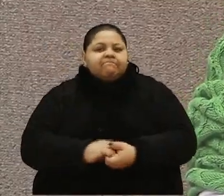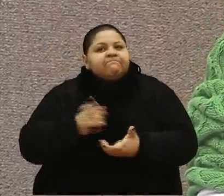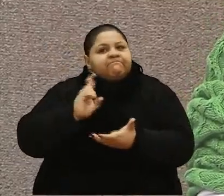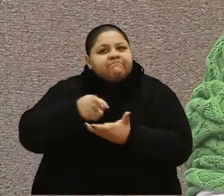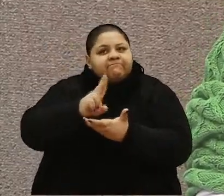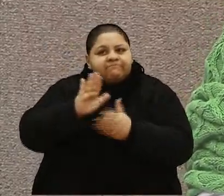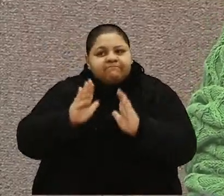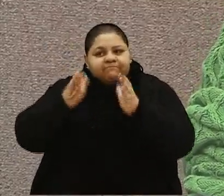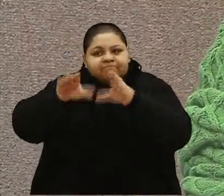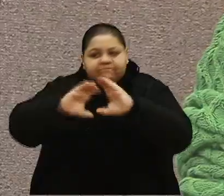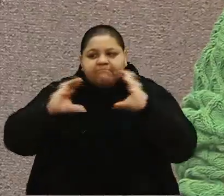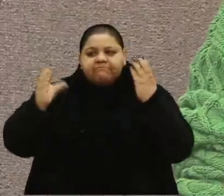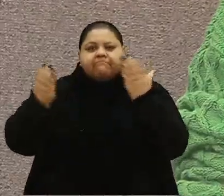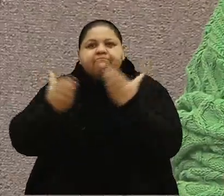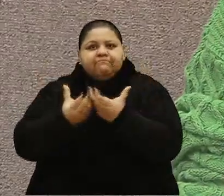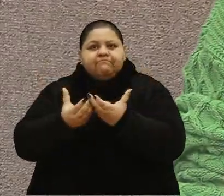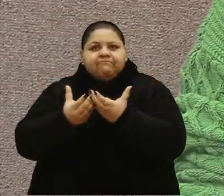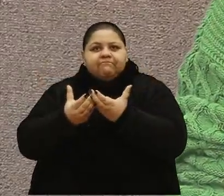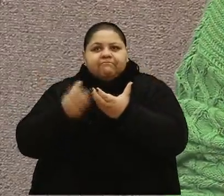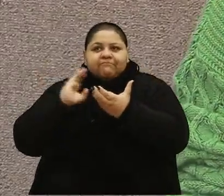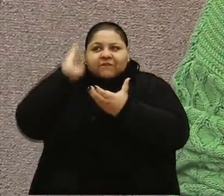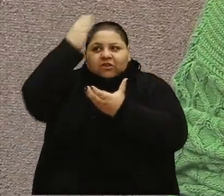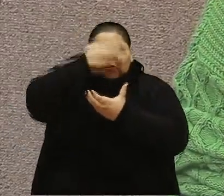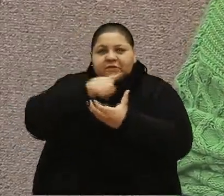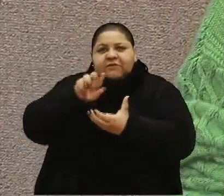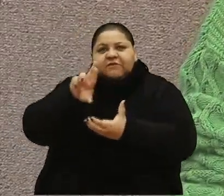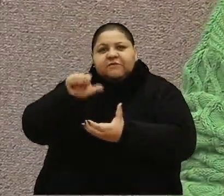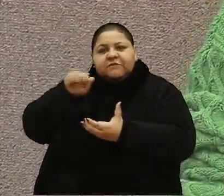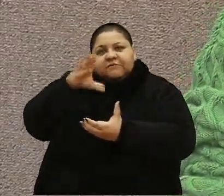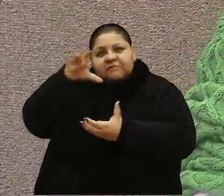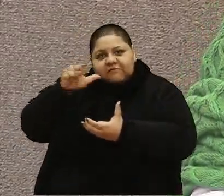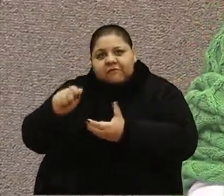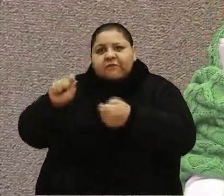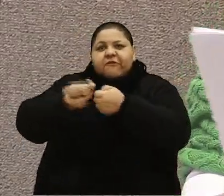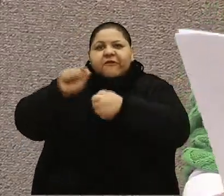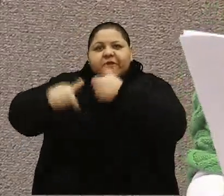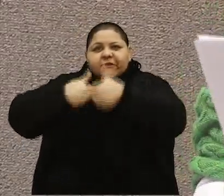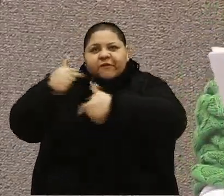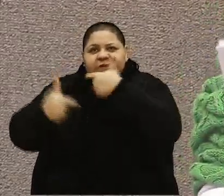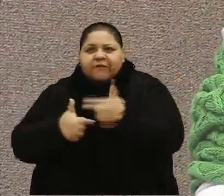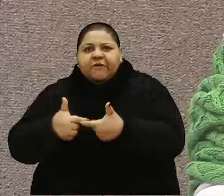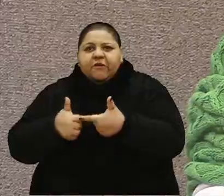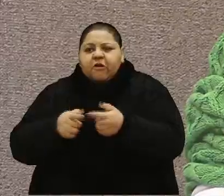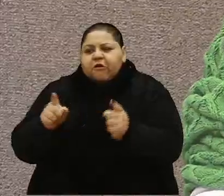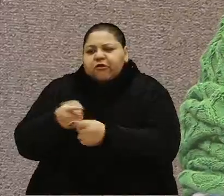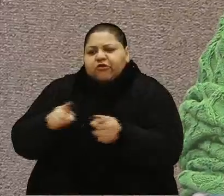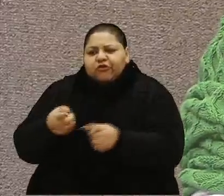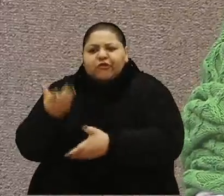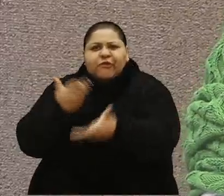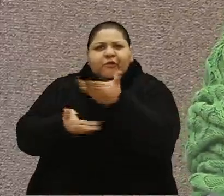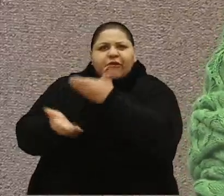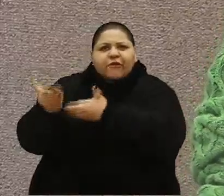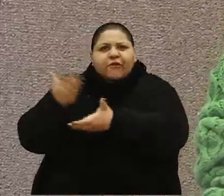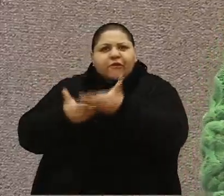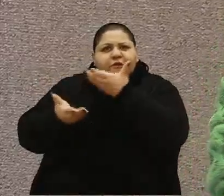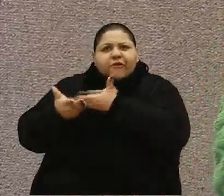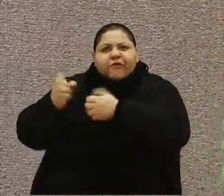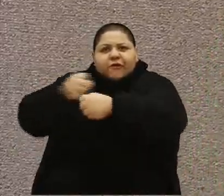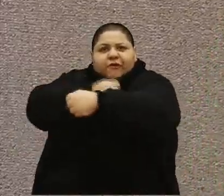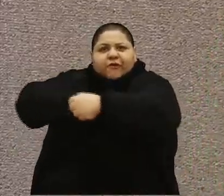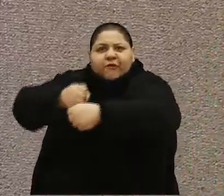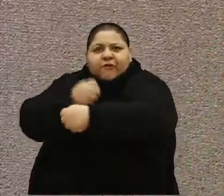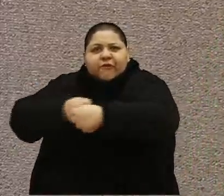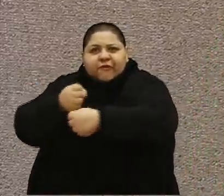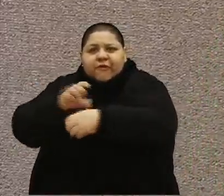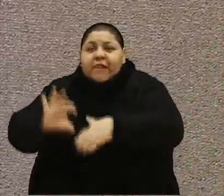dedicado à comunidade de Nossa Senhora das Graças, na Quinta Légua, desempenhou diversas funções: churrasqueiro, atendente de copa, coordenador da sociedade